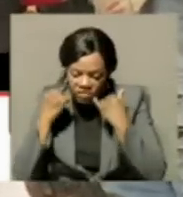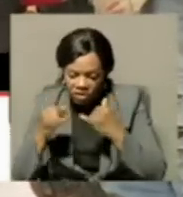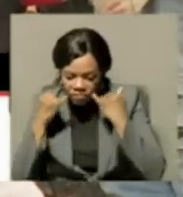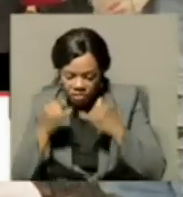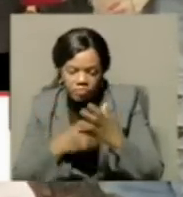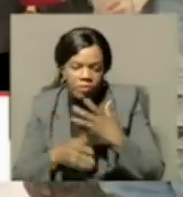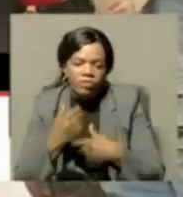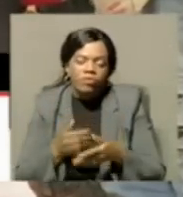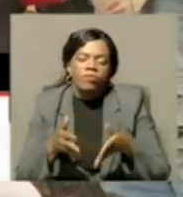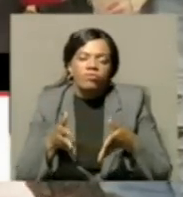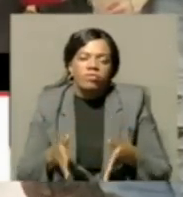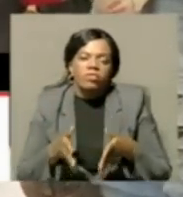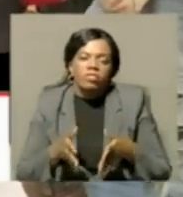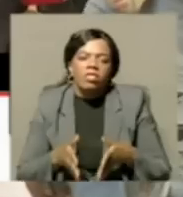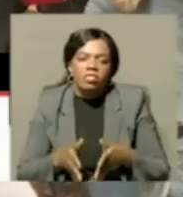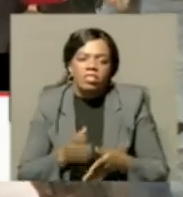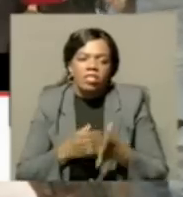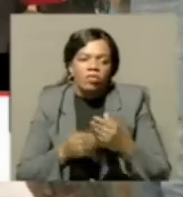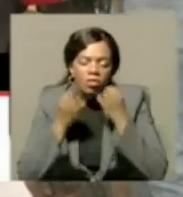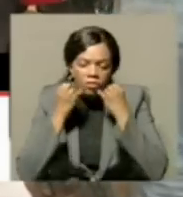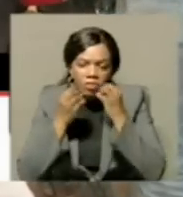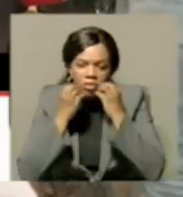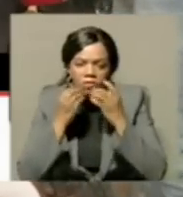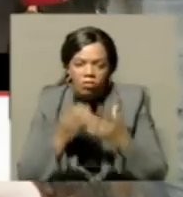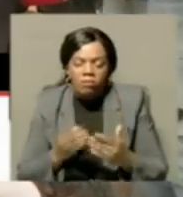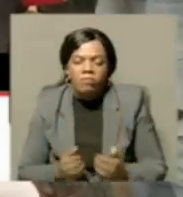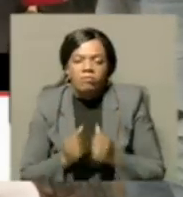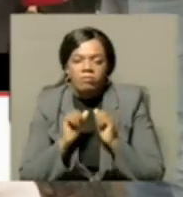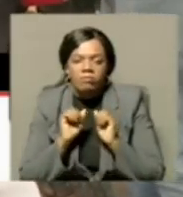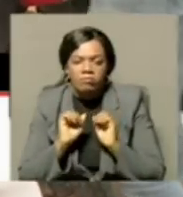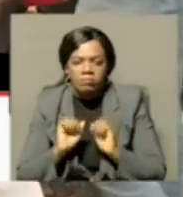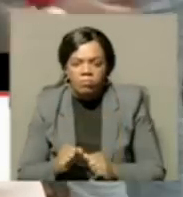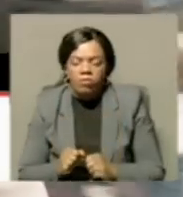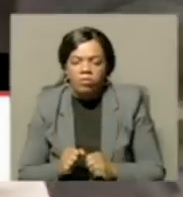facto, seja feita e